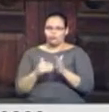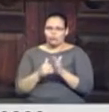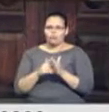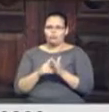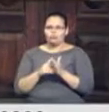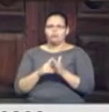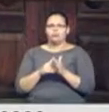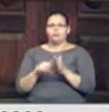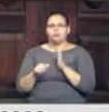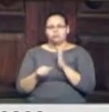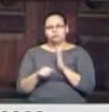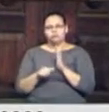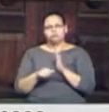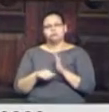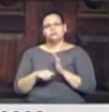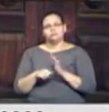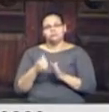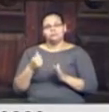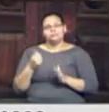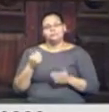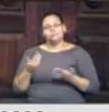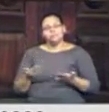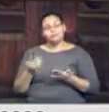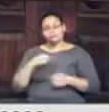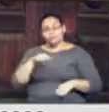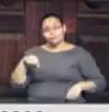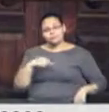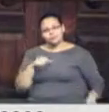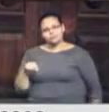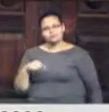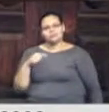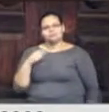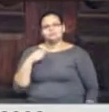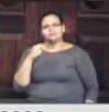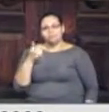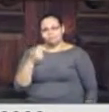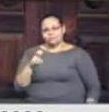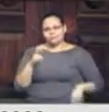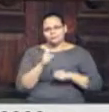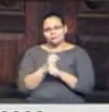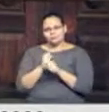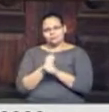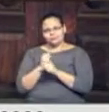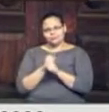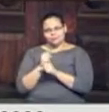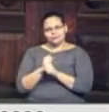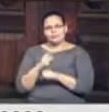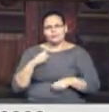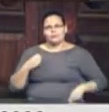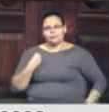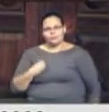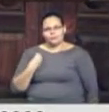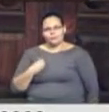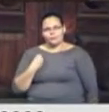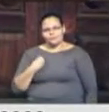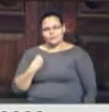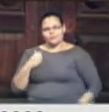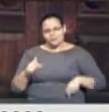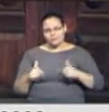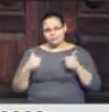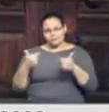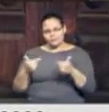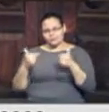Uma delas foi contestada, né? Então, nós tivemos, há 15 anos atrás, eu participei diretamente dessas